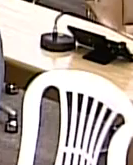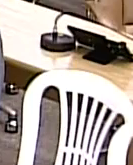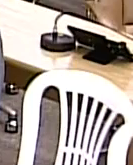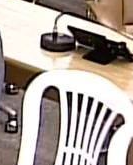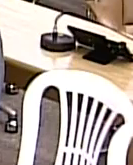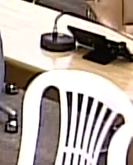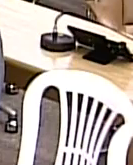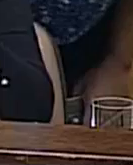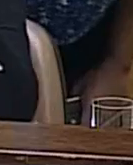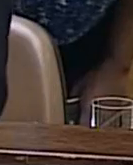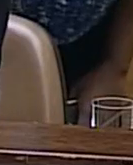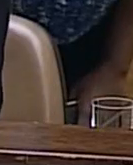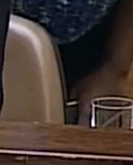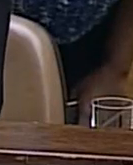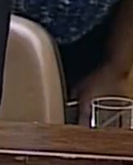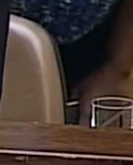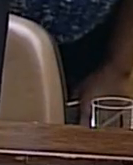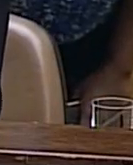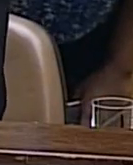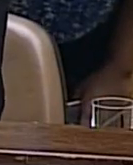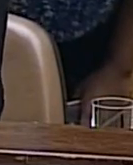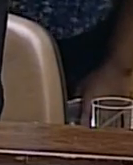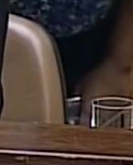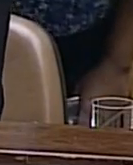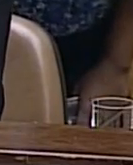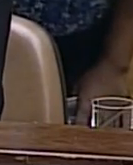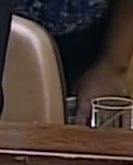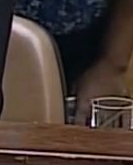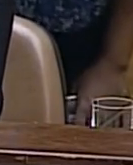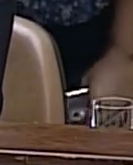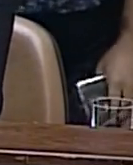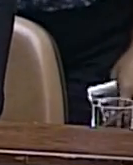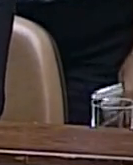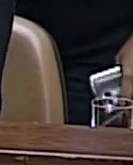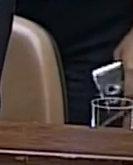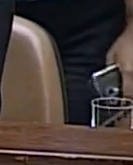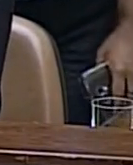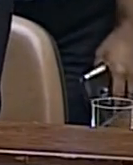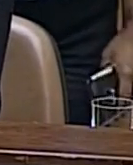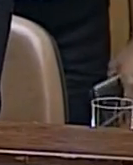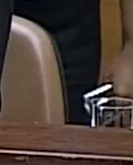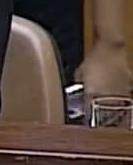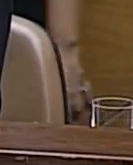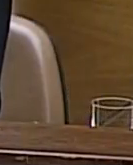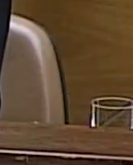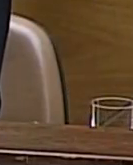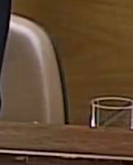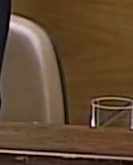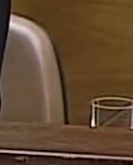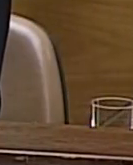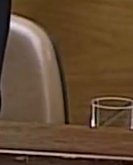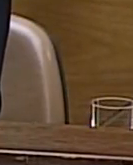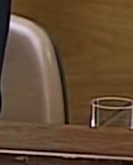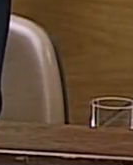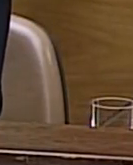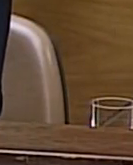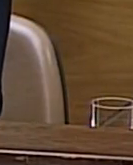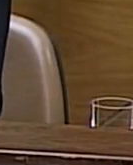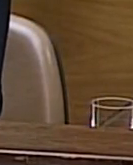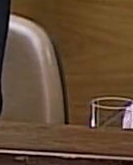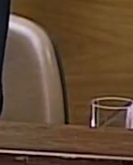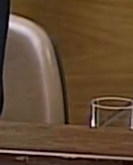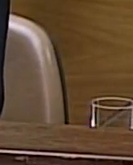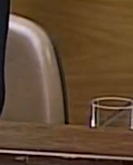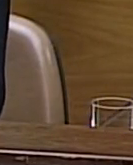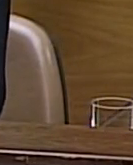classe Né o filho da desembargadora é é o melhor exemplo que a gente tem porque é o grande absurdo da semana